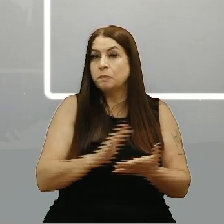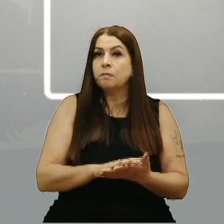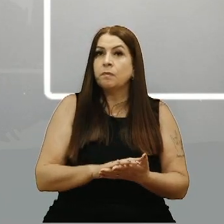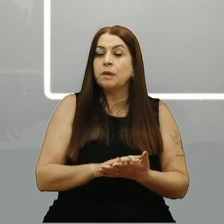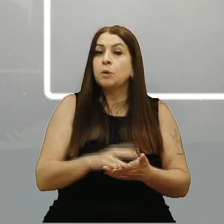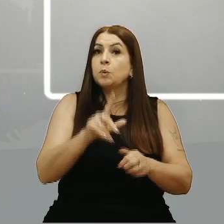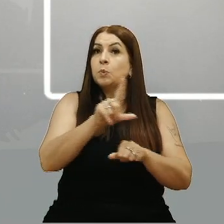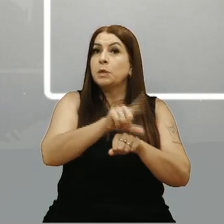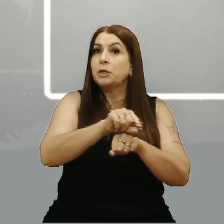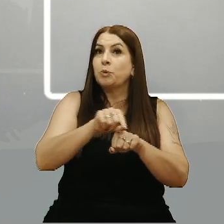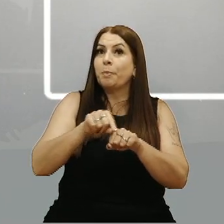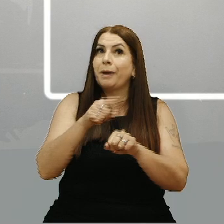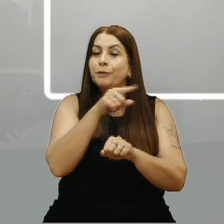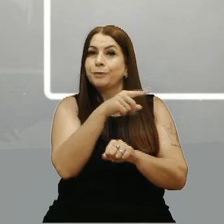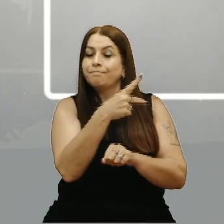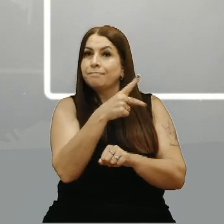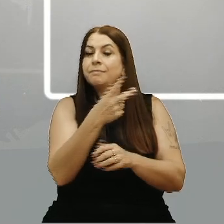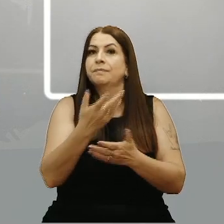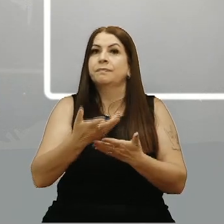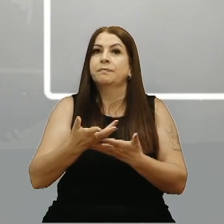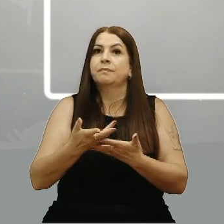O argumento de que